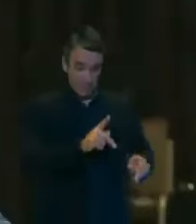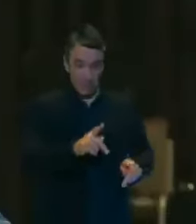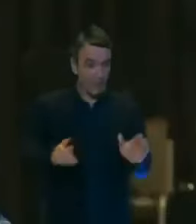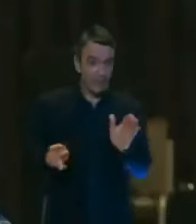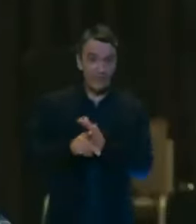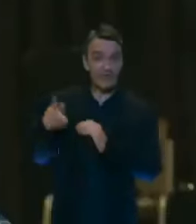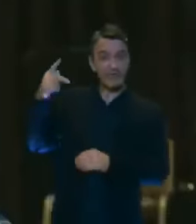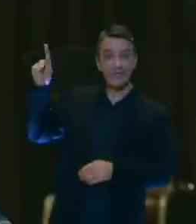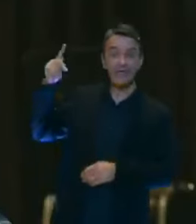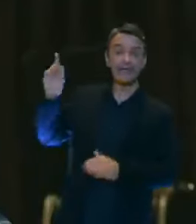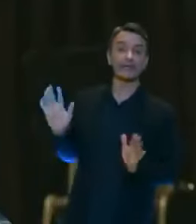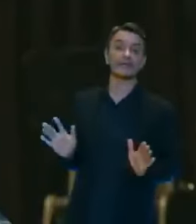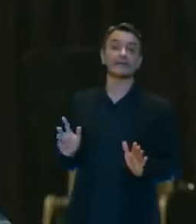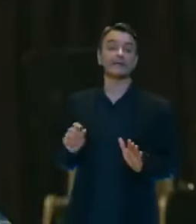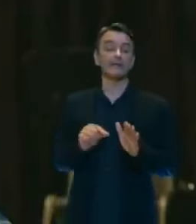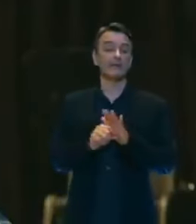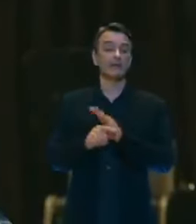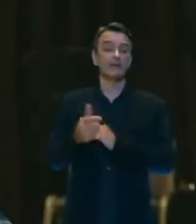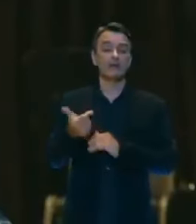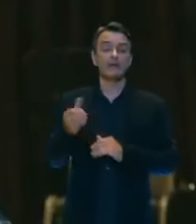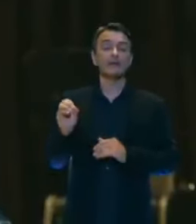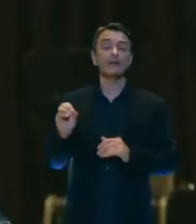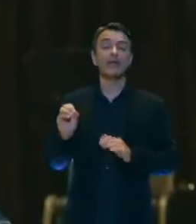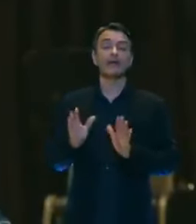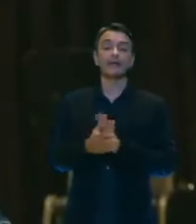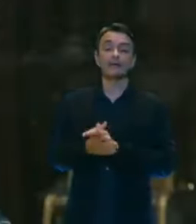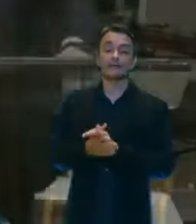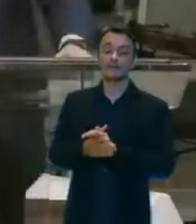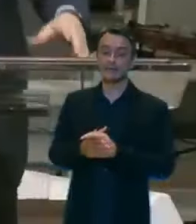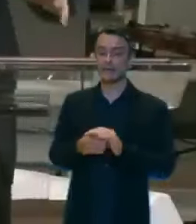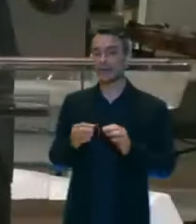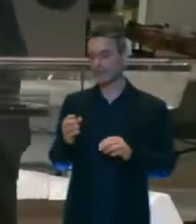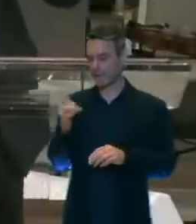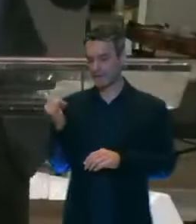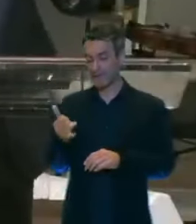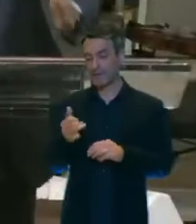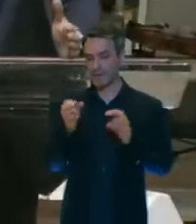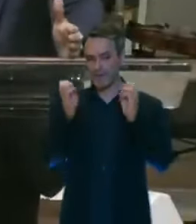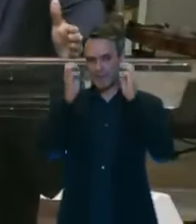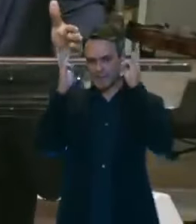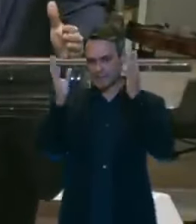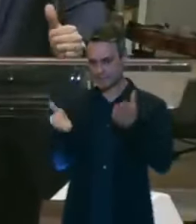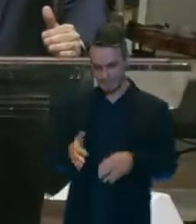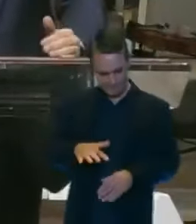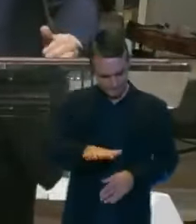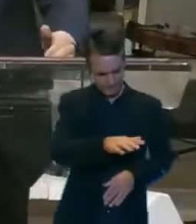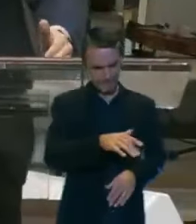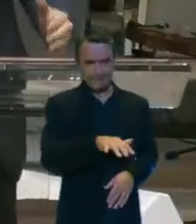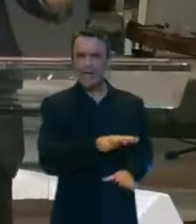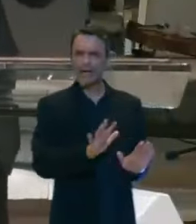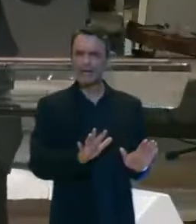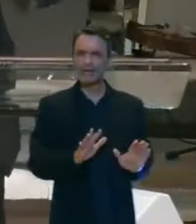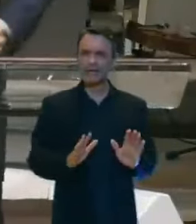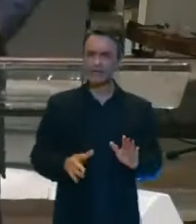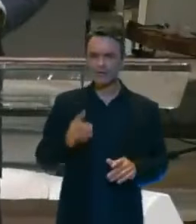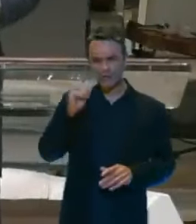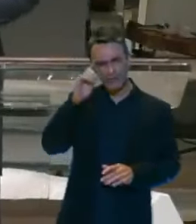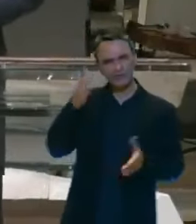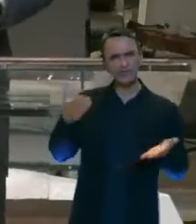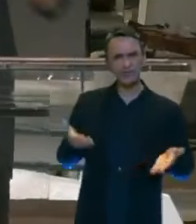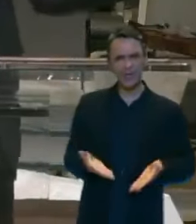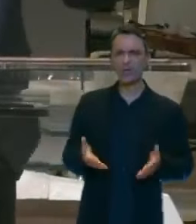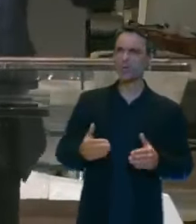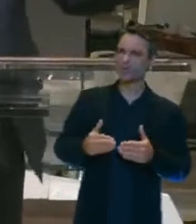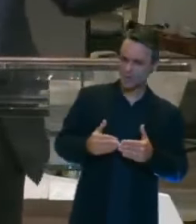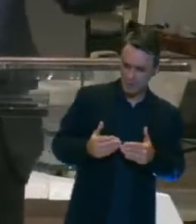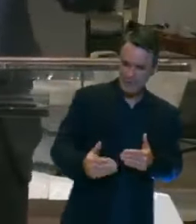E aí olha o que diz o versículo 10: vá ao povo, Moisés, consagre no dia de hoje e amanhã, que eles lavem as suas roupas